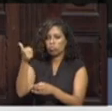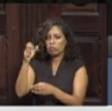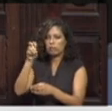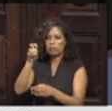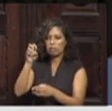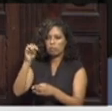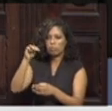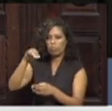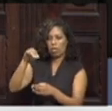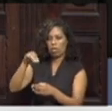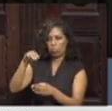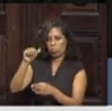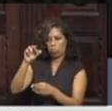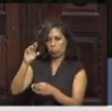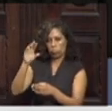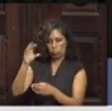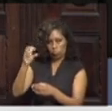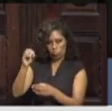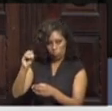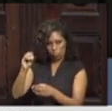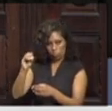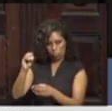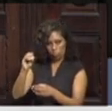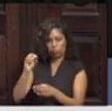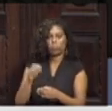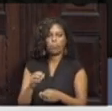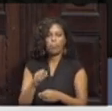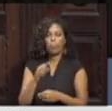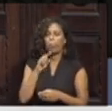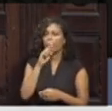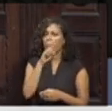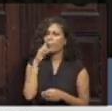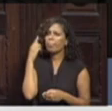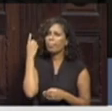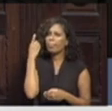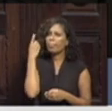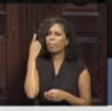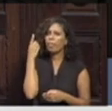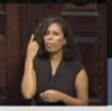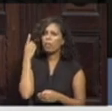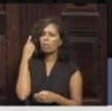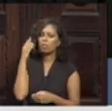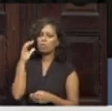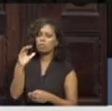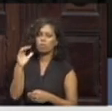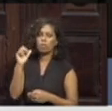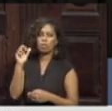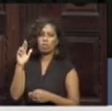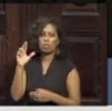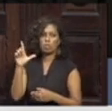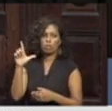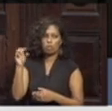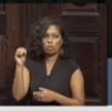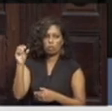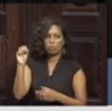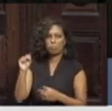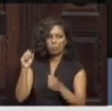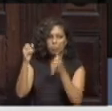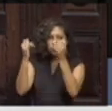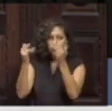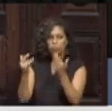86 artigos. O deputado Luiz Paulo foi vice-presidente, deputado Conte presidente, eu fui relator, o deputado Gilberto